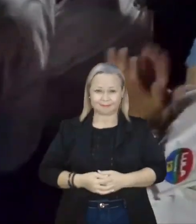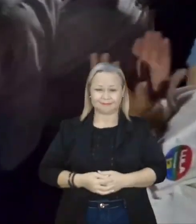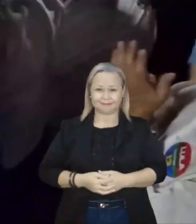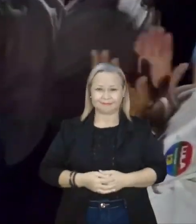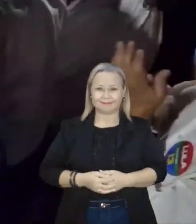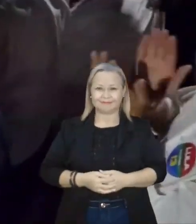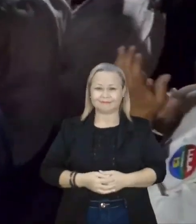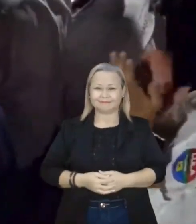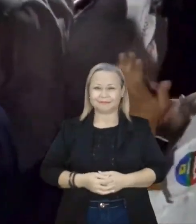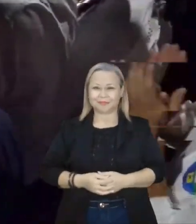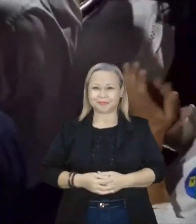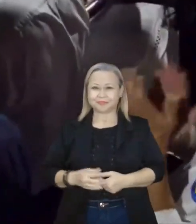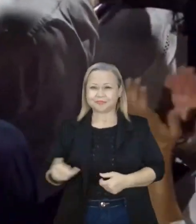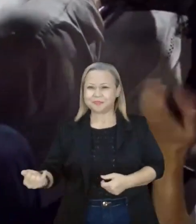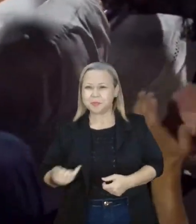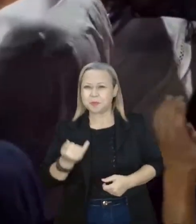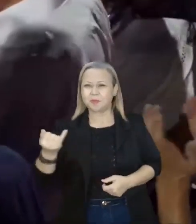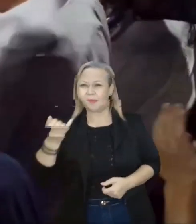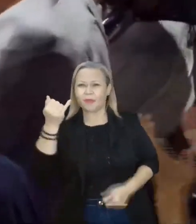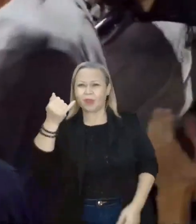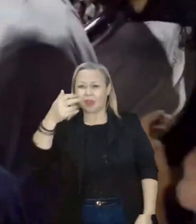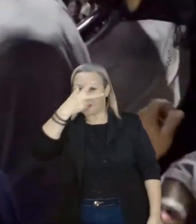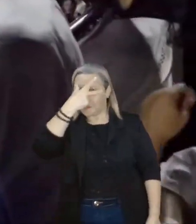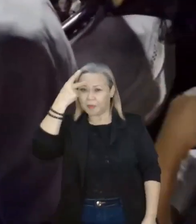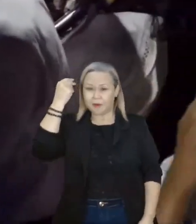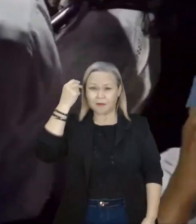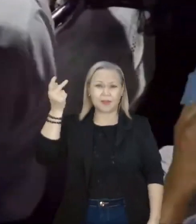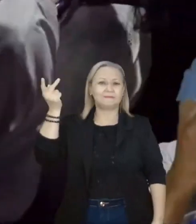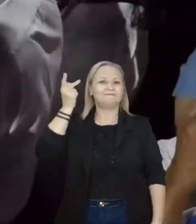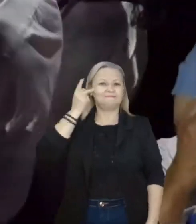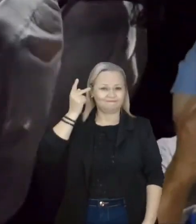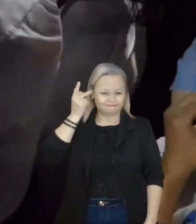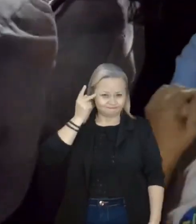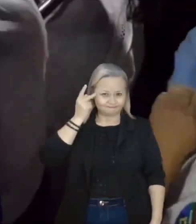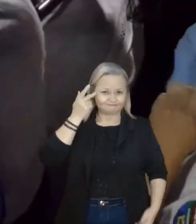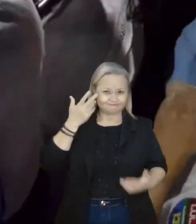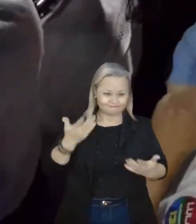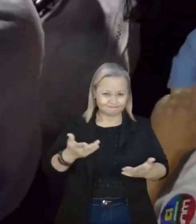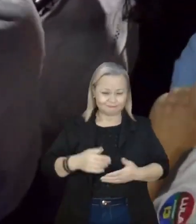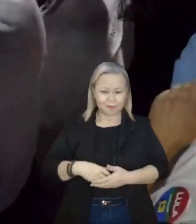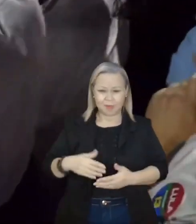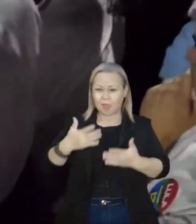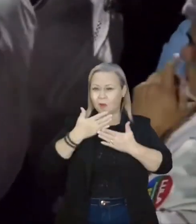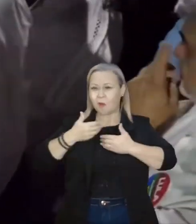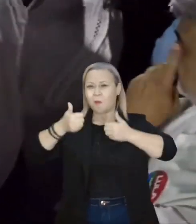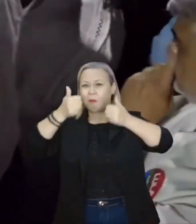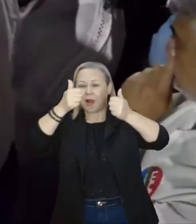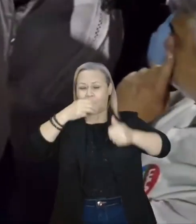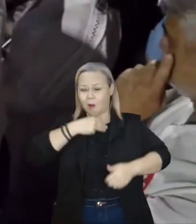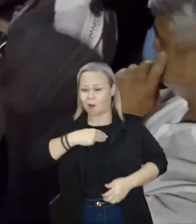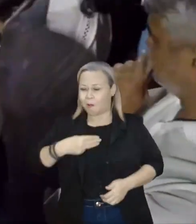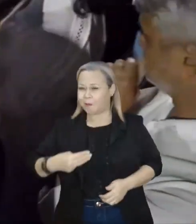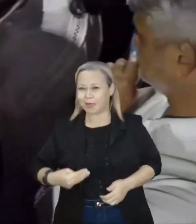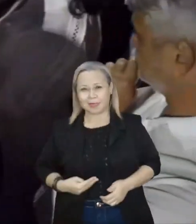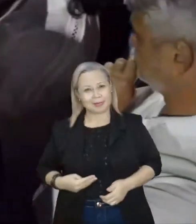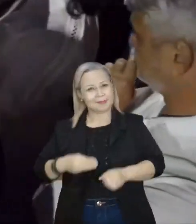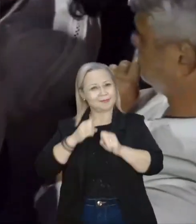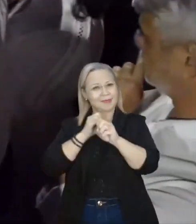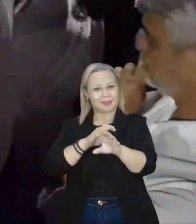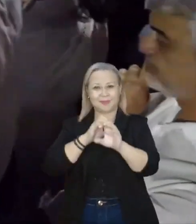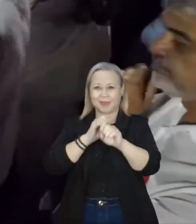grande prefeito de São Paulo, o melhor ministro da